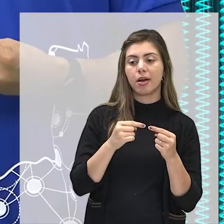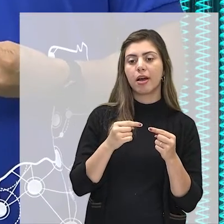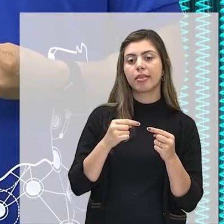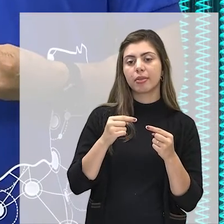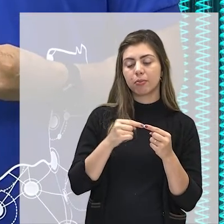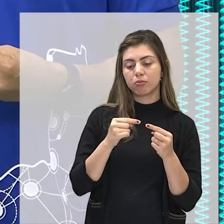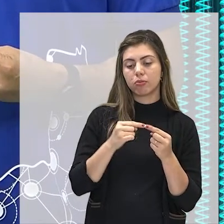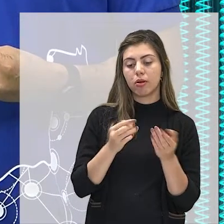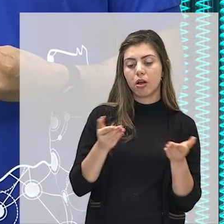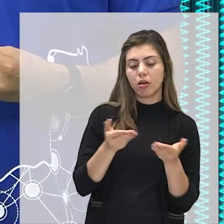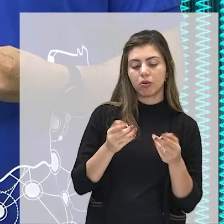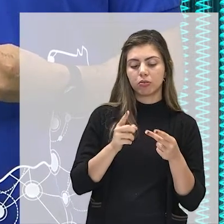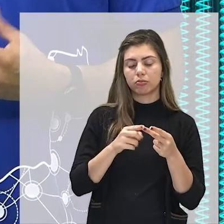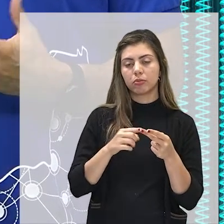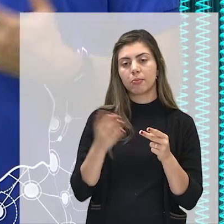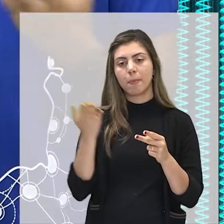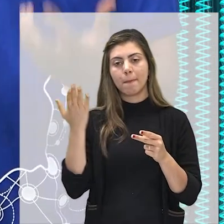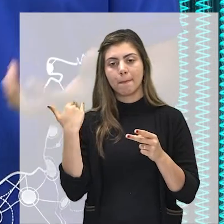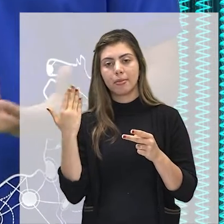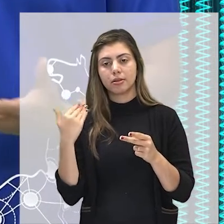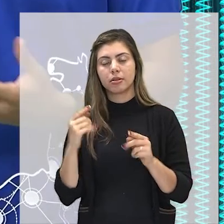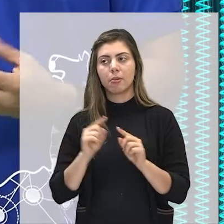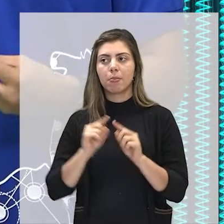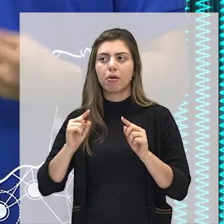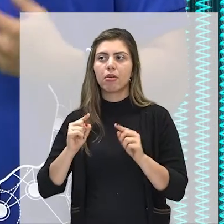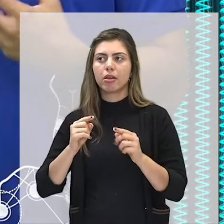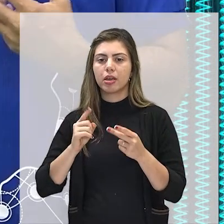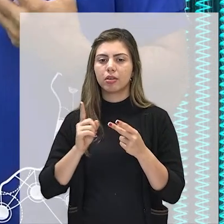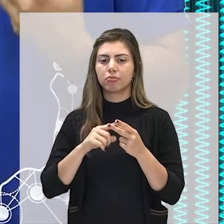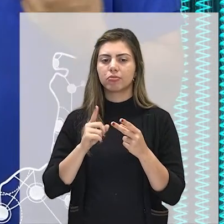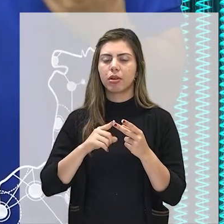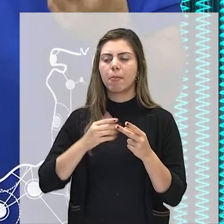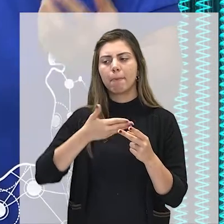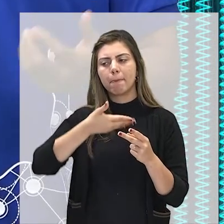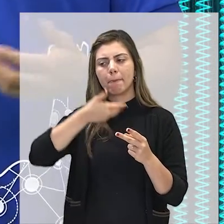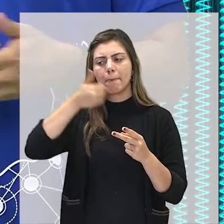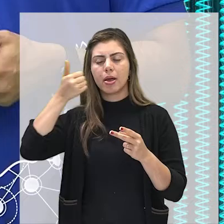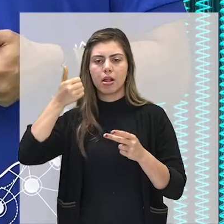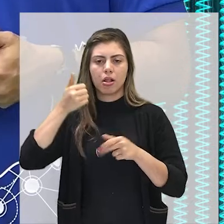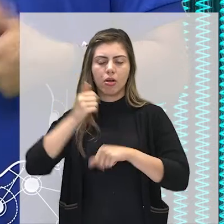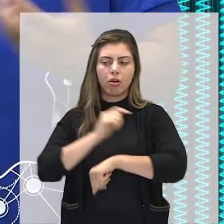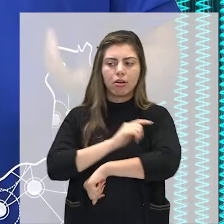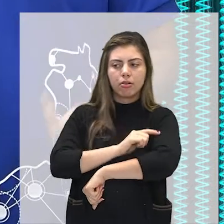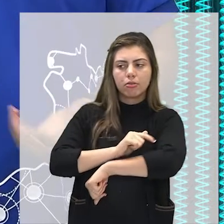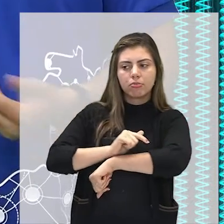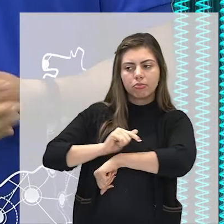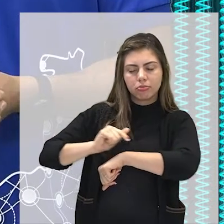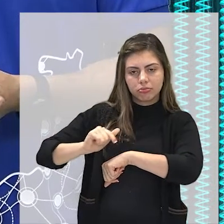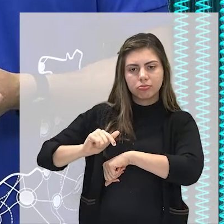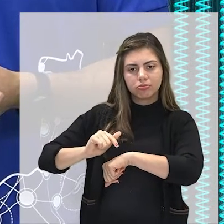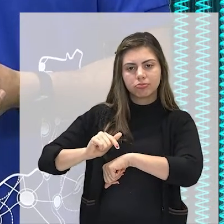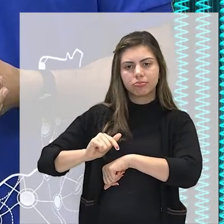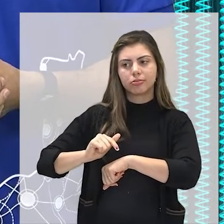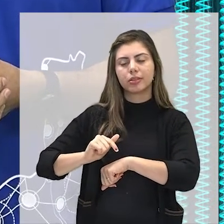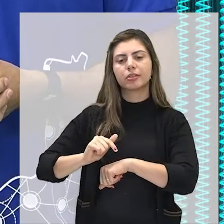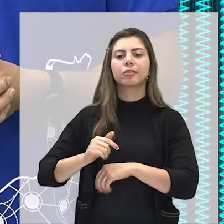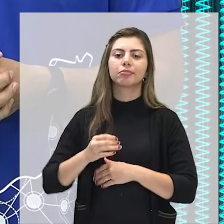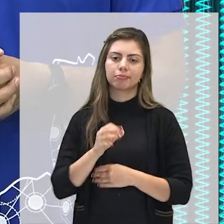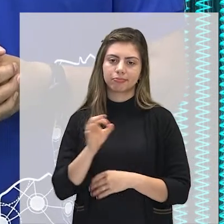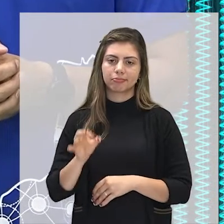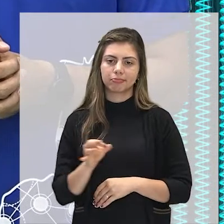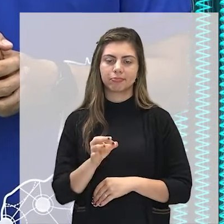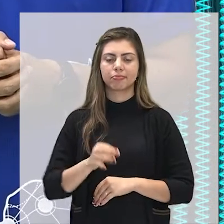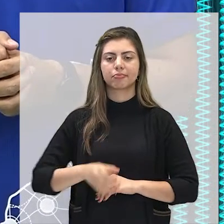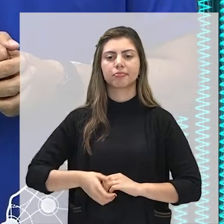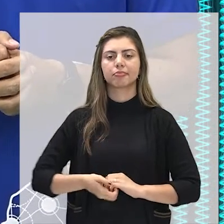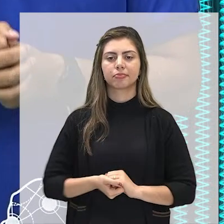uma ideia de uma polidez, né, de uma fala mais rebuscada, de uma forma mais educada mesmo de me dirigir